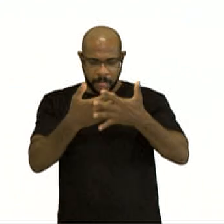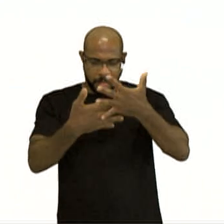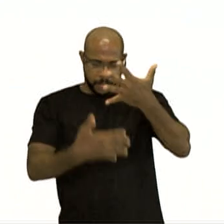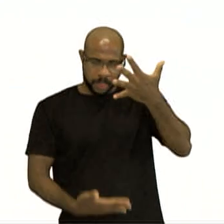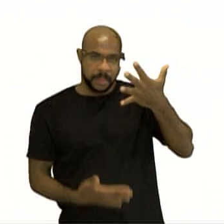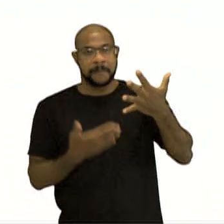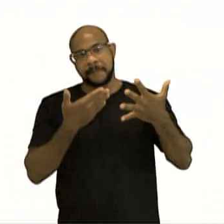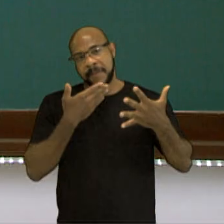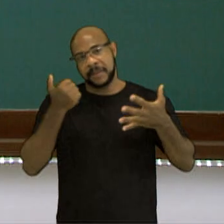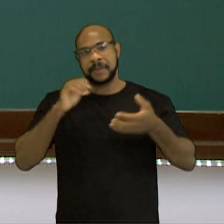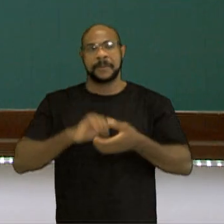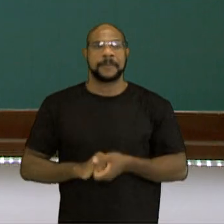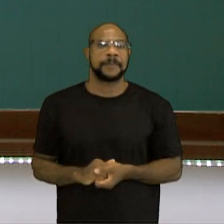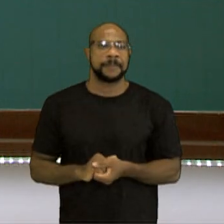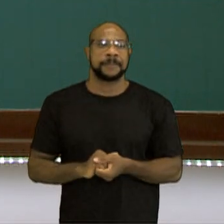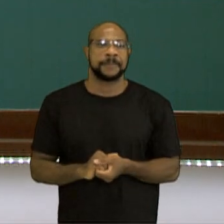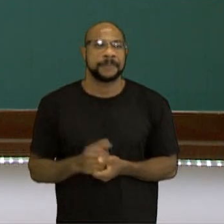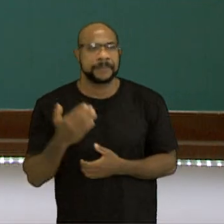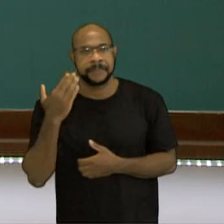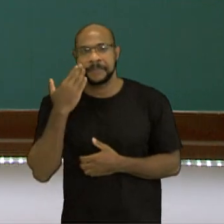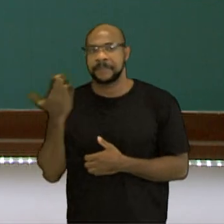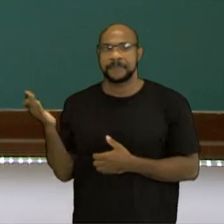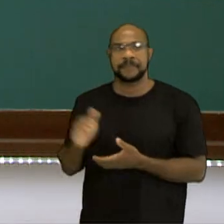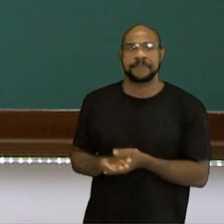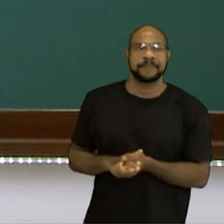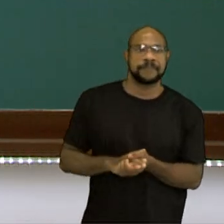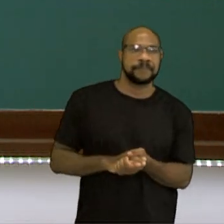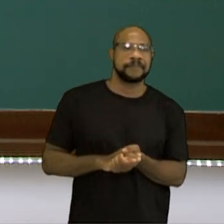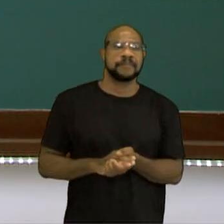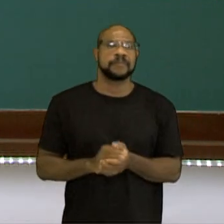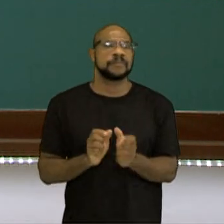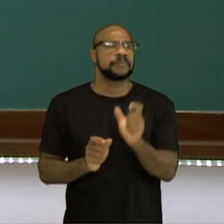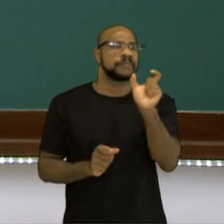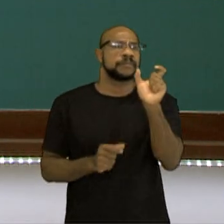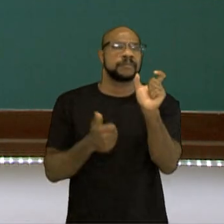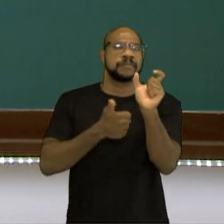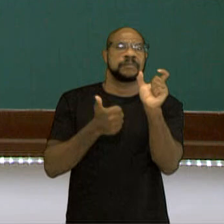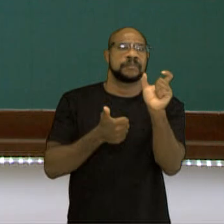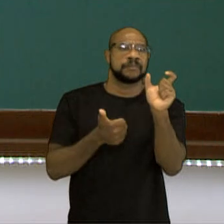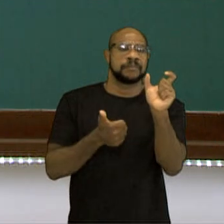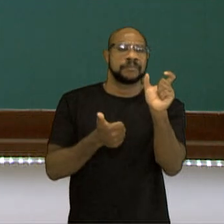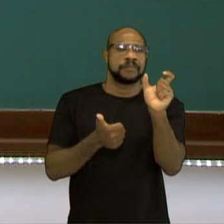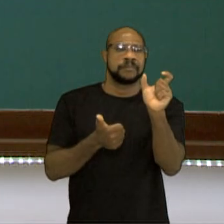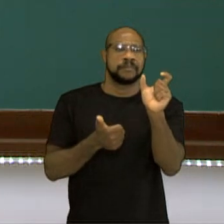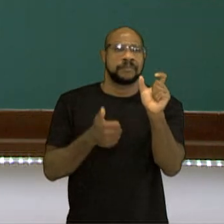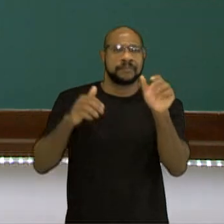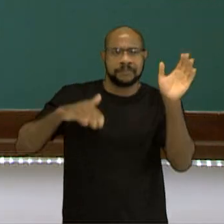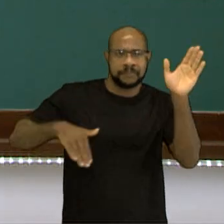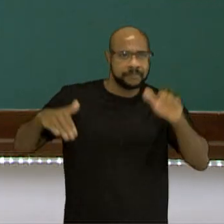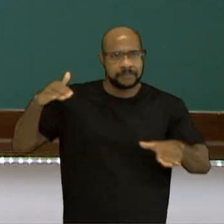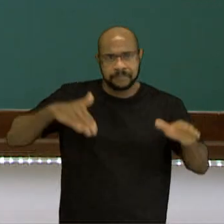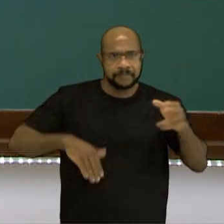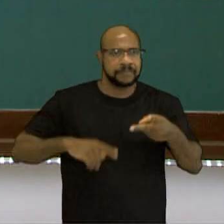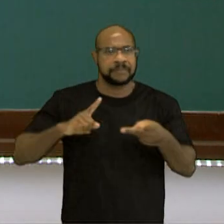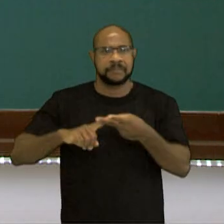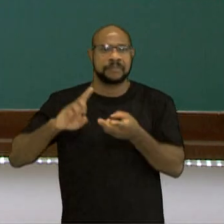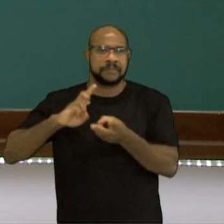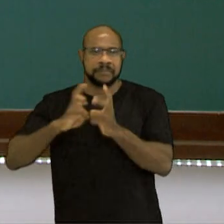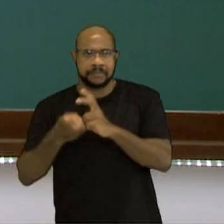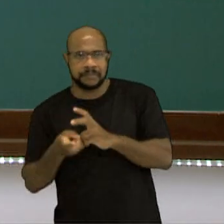Swimming, que esporte é esse? Olha no teu vocabulário, vê se você conhece. Judo, soccer, table